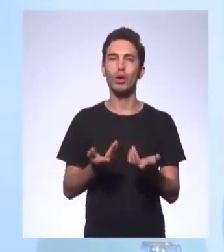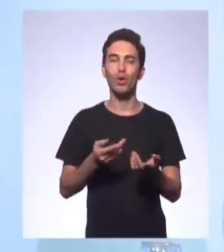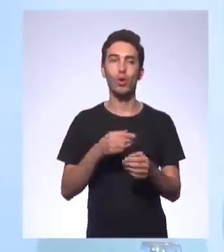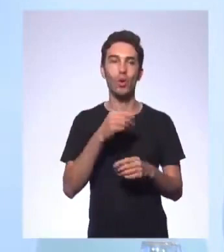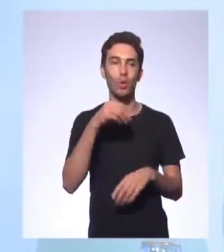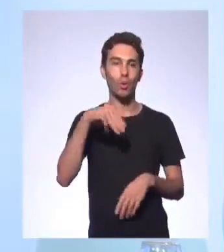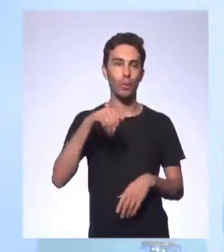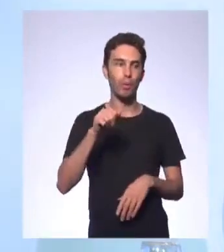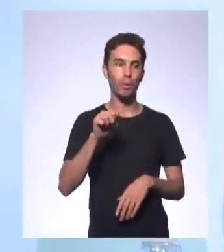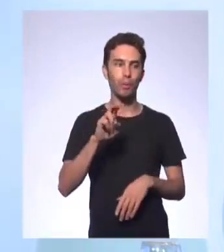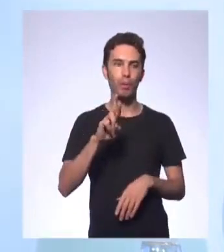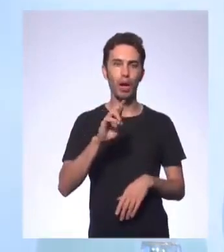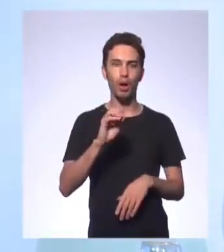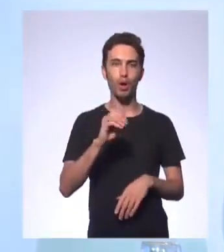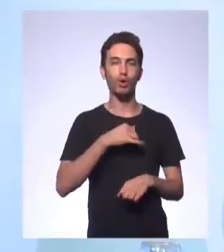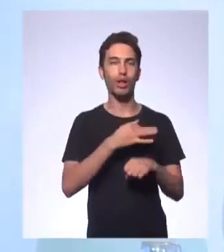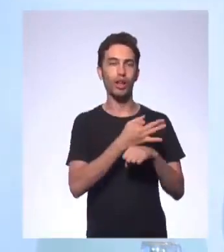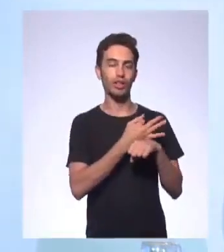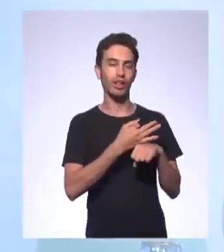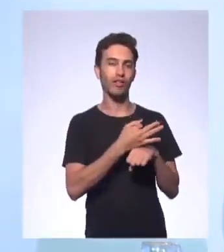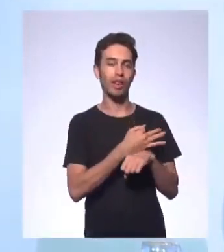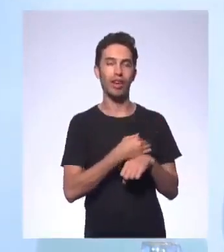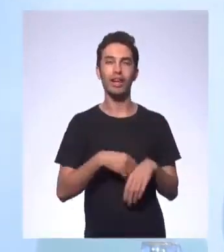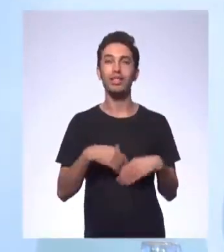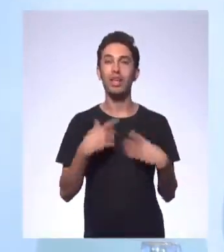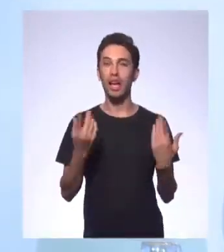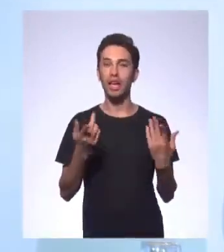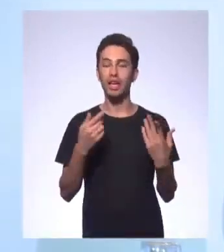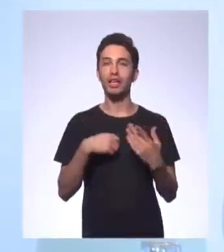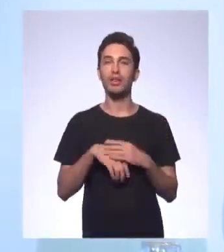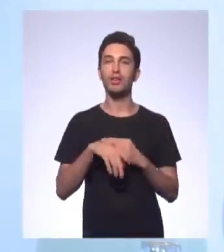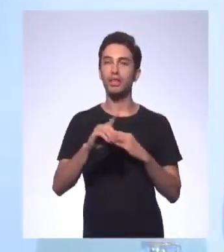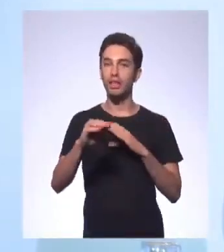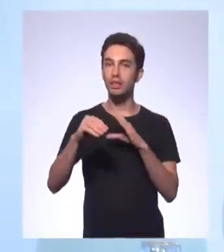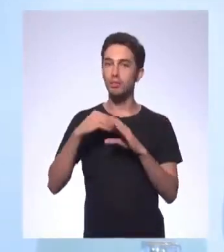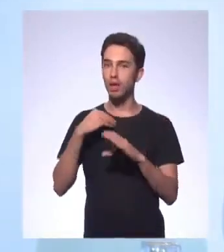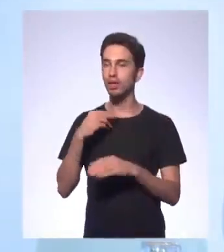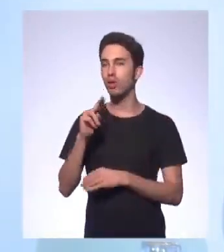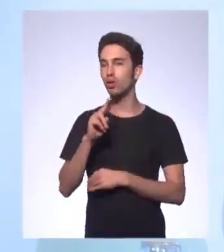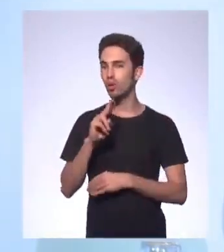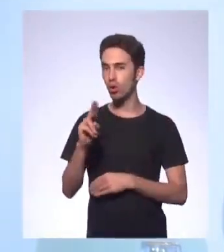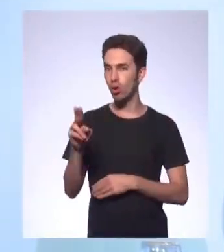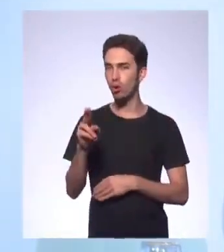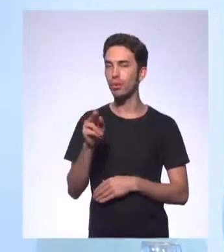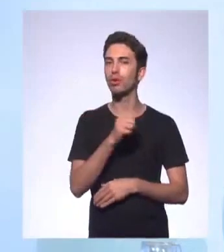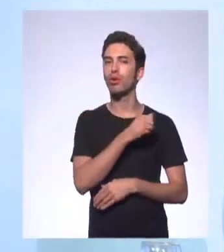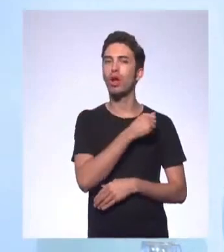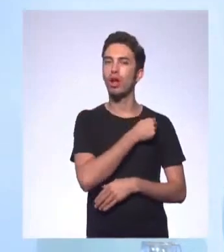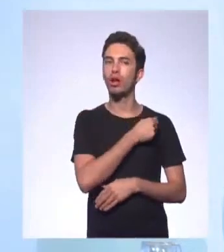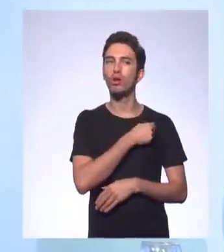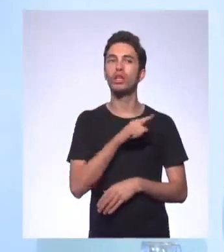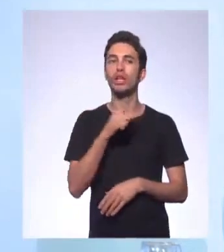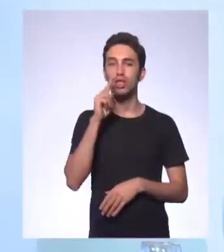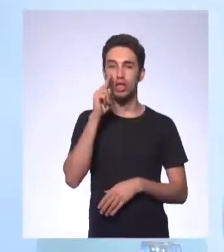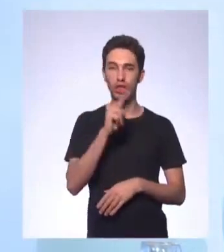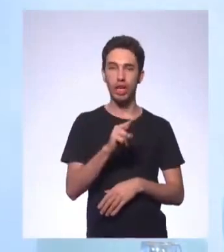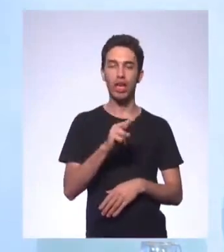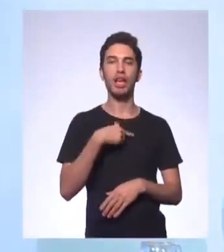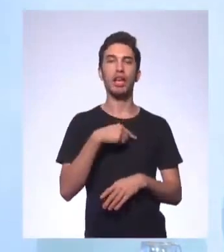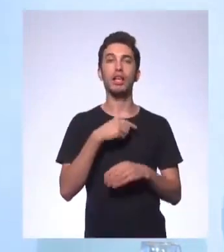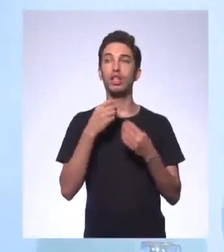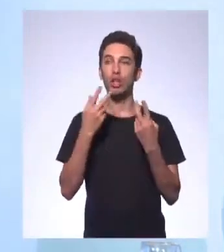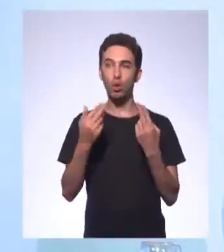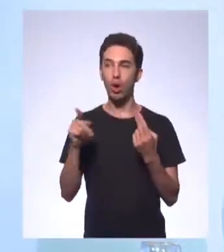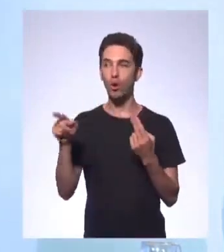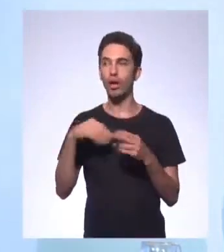e fica mesmo combinado. Vocês mandam o nome dos alunos, a gente lê o nome dos alunos do jeito que eles responderem, do jeito que eles participarem.